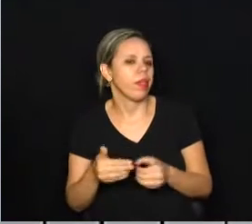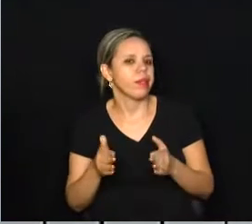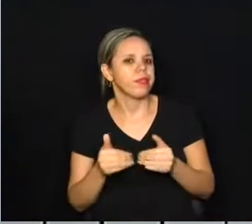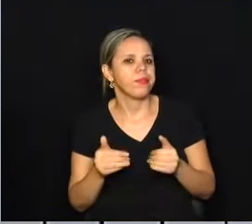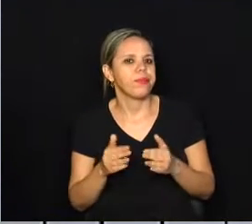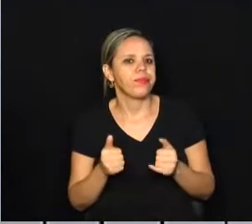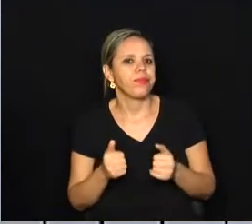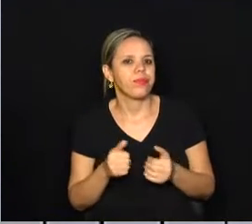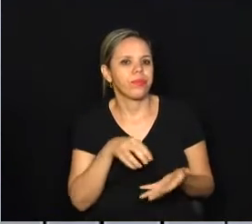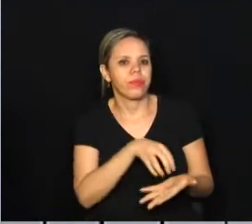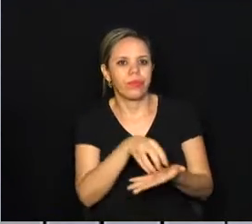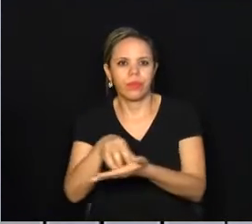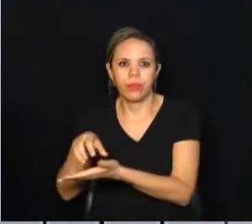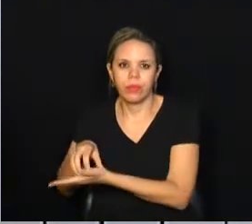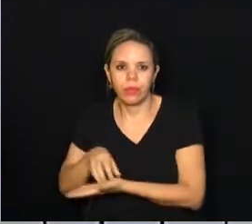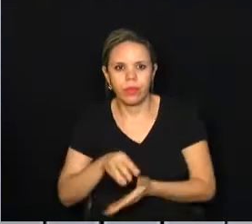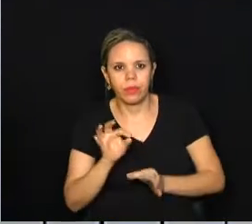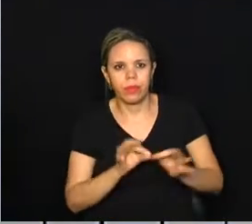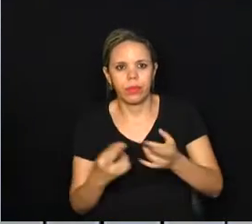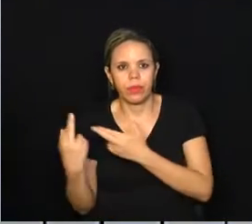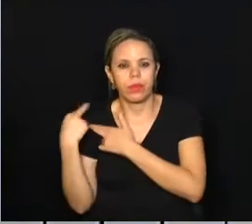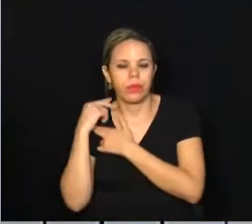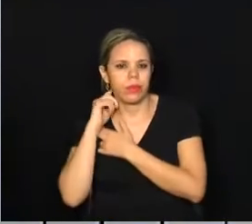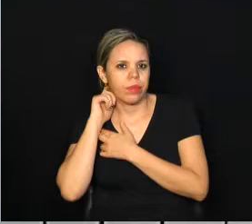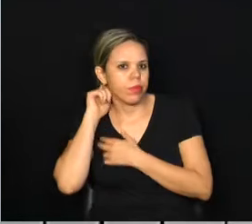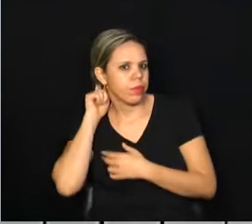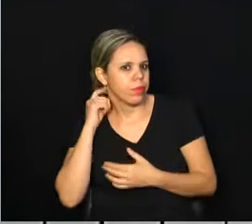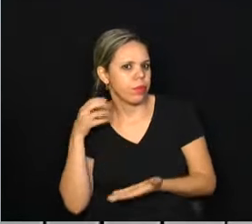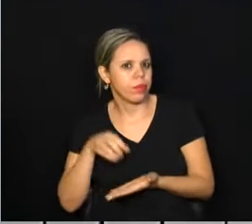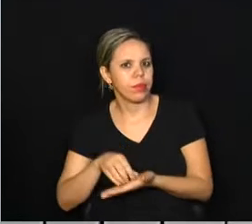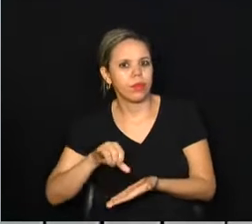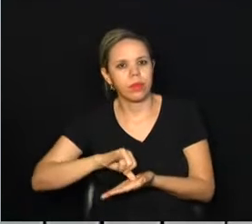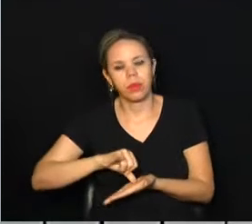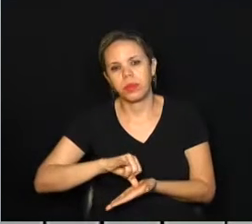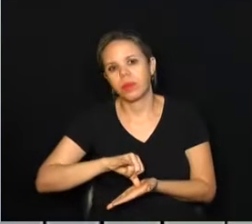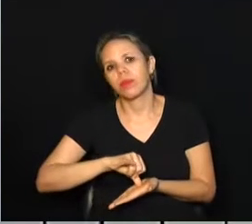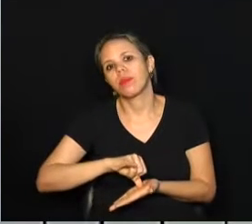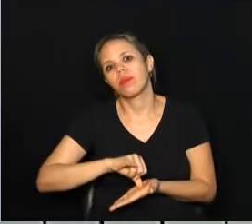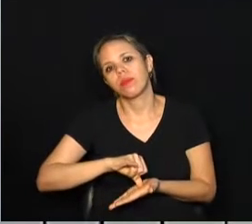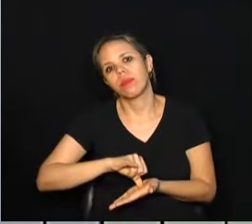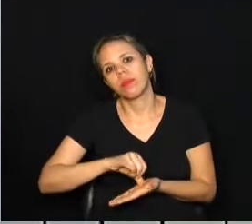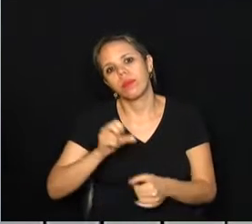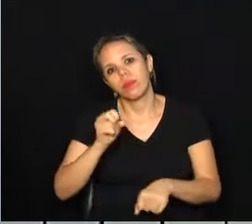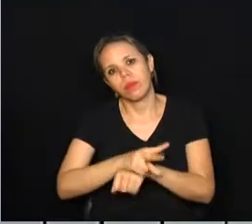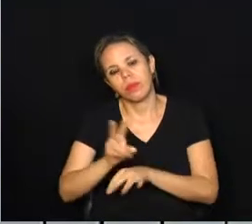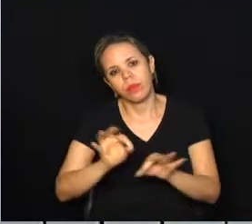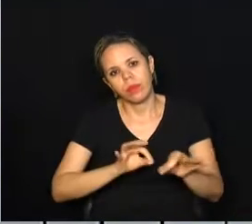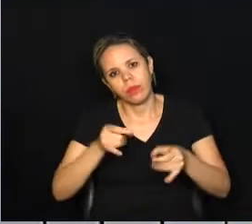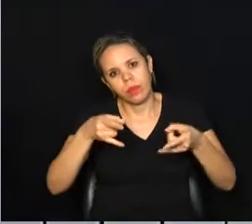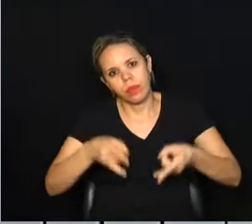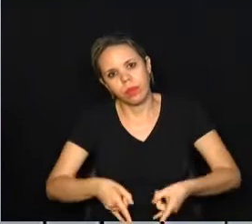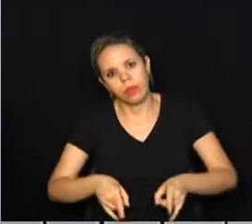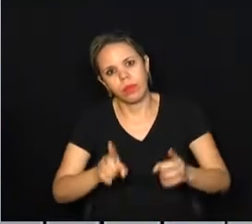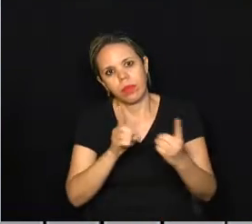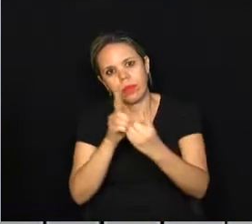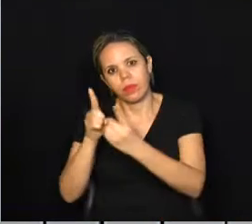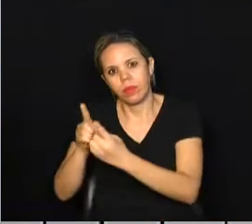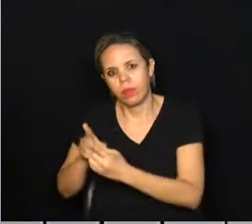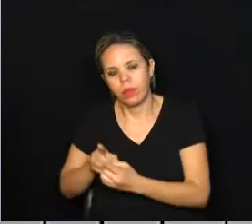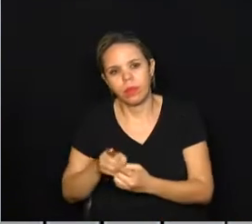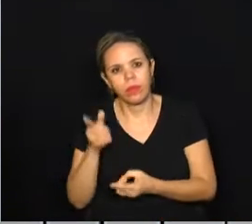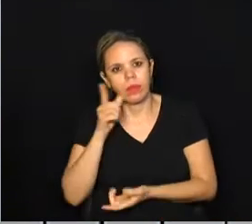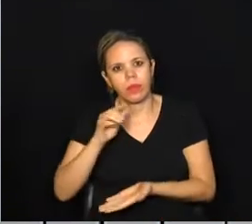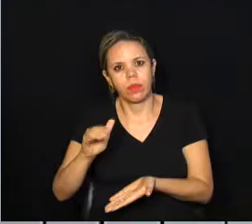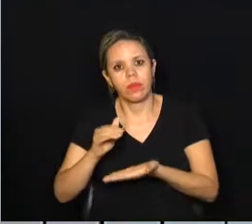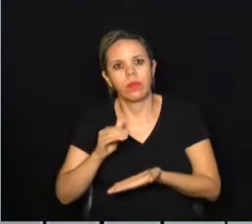solicitou aos órgãos reguladores, como a Central Estadual de Regulação de Vagas, aos serviços de resgate